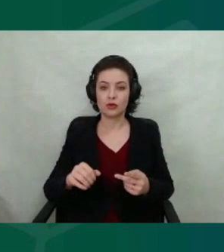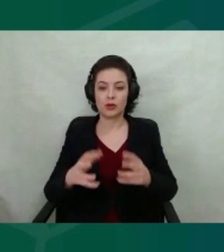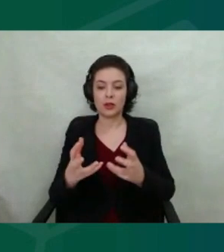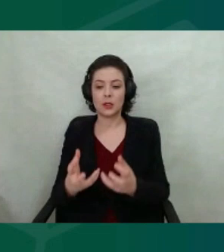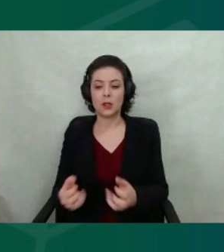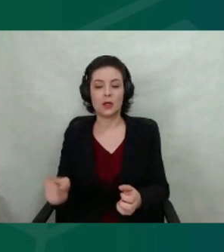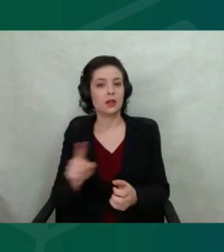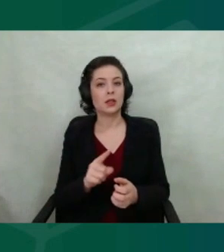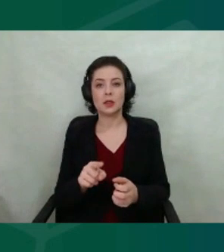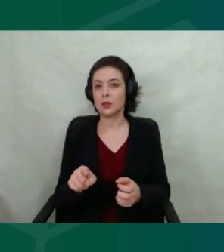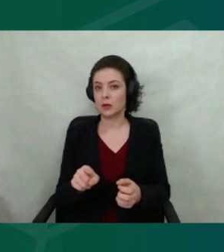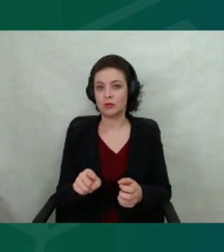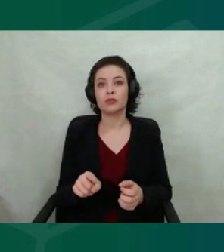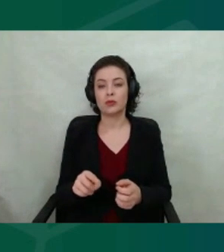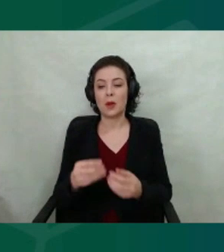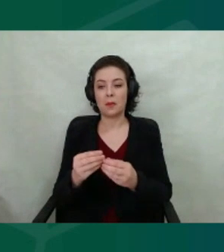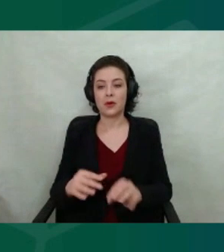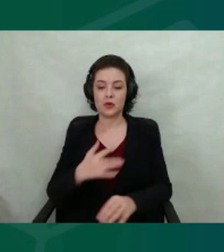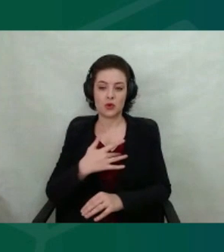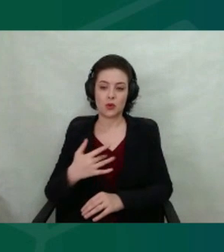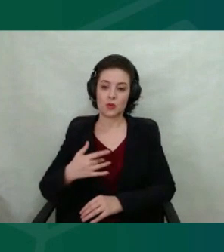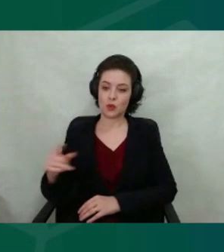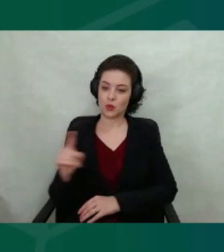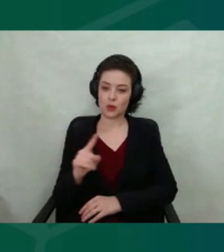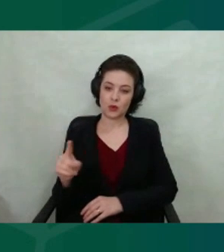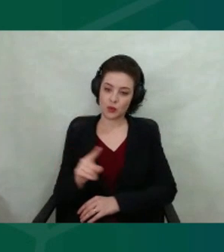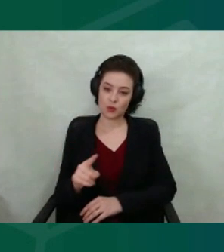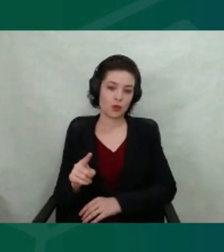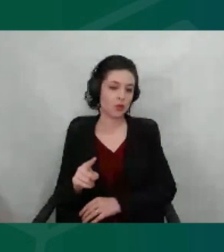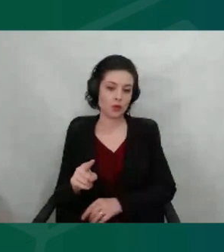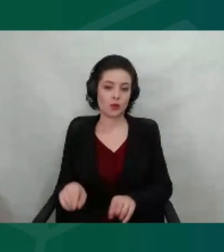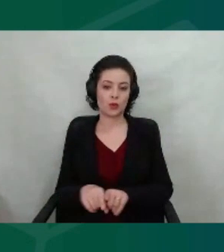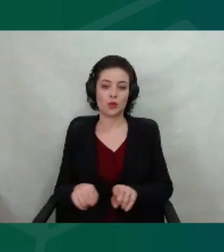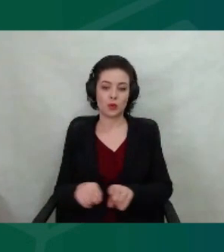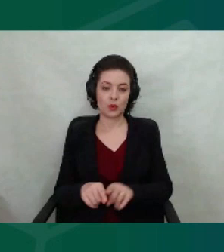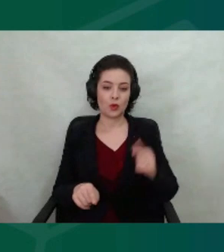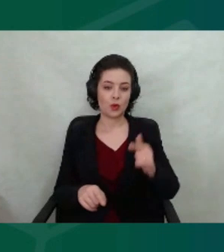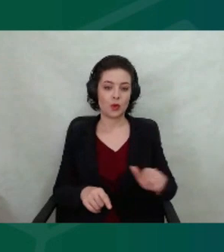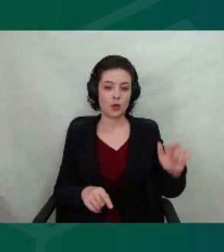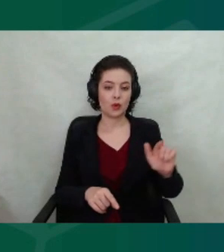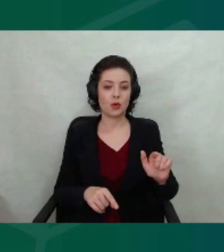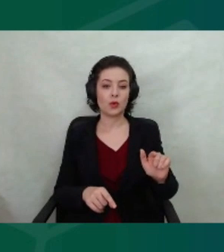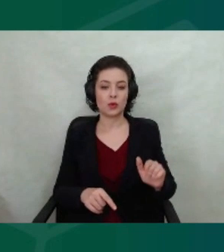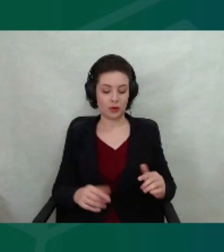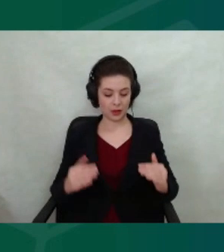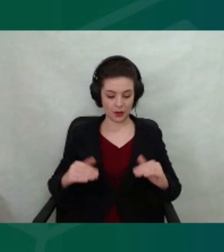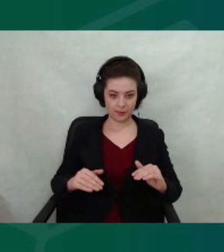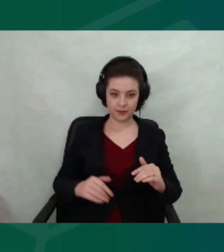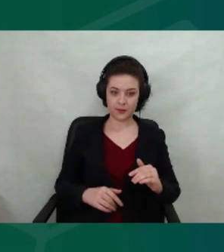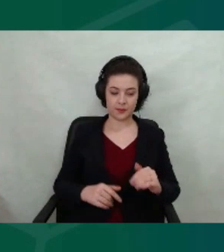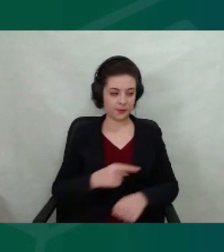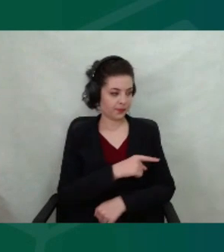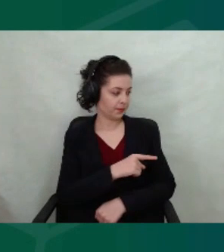tóxico também, tá? Tem também a biguanida, que são utilizados em